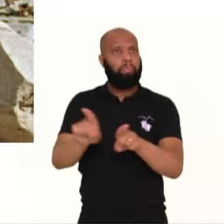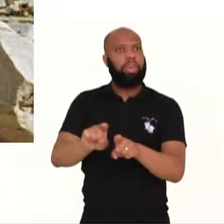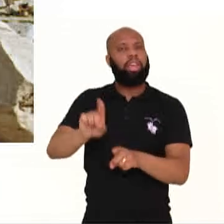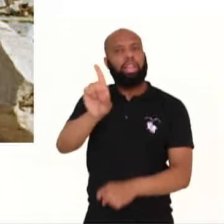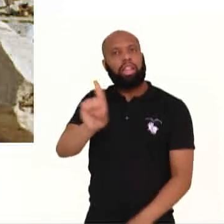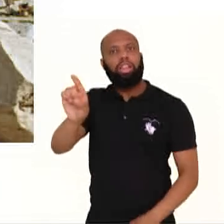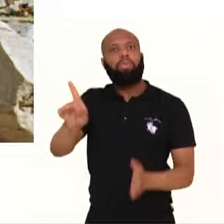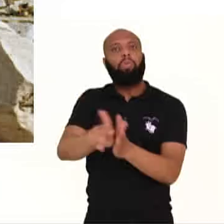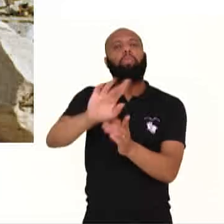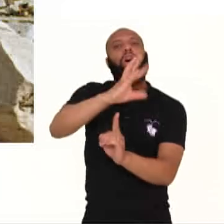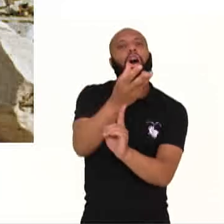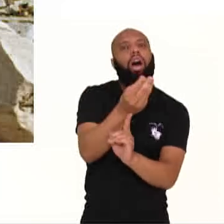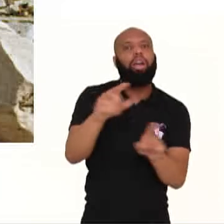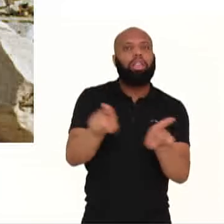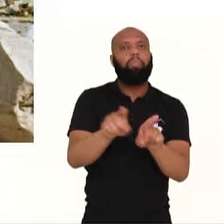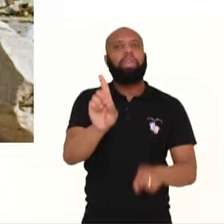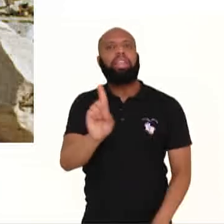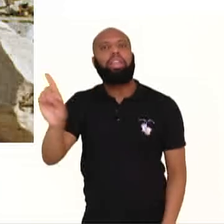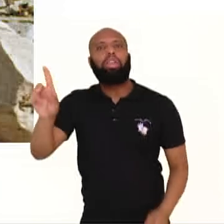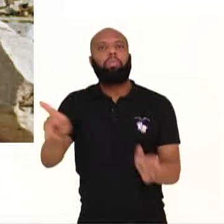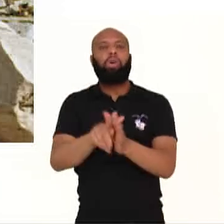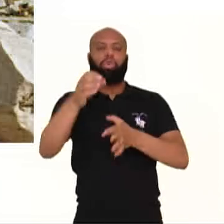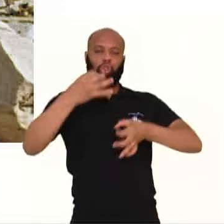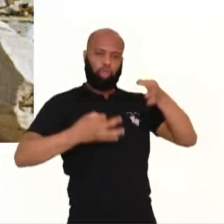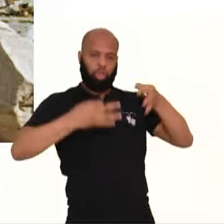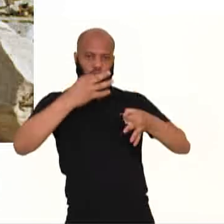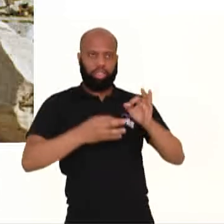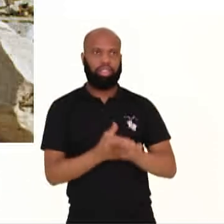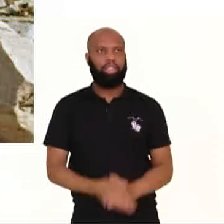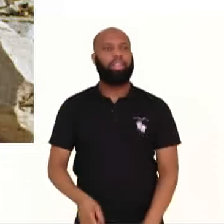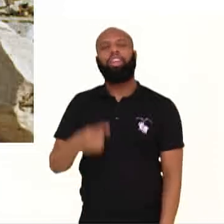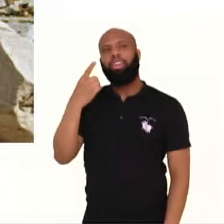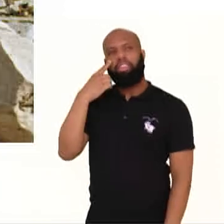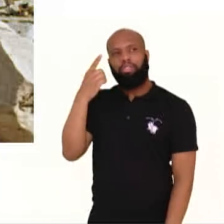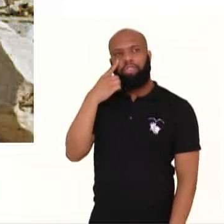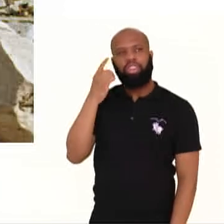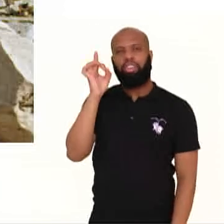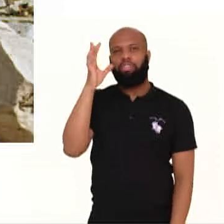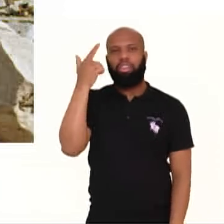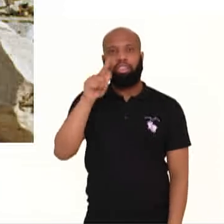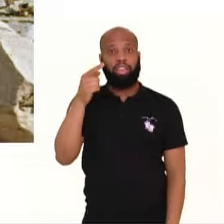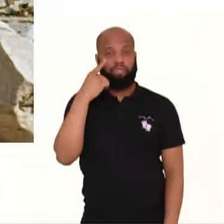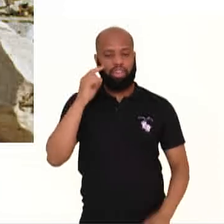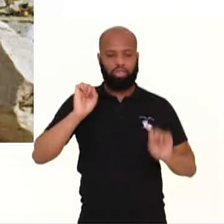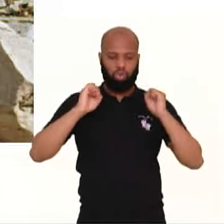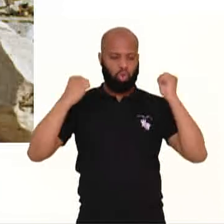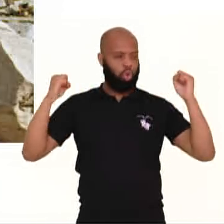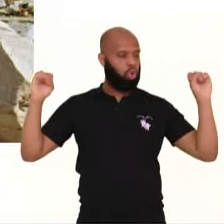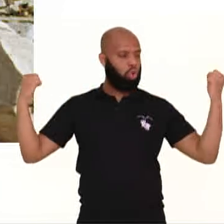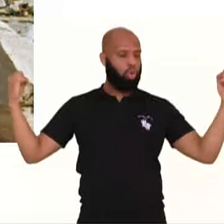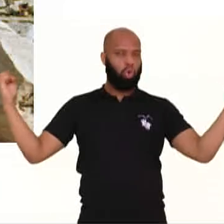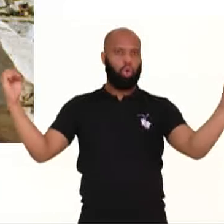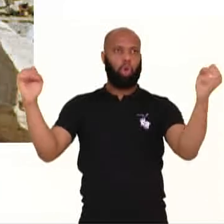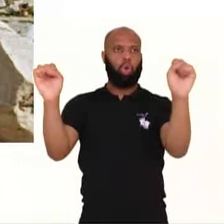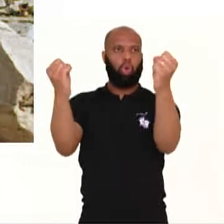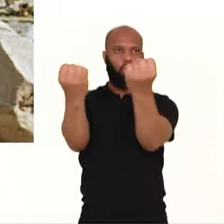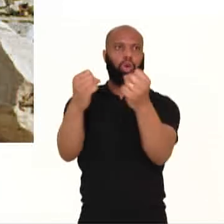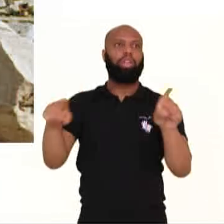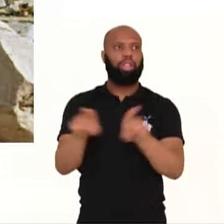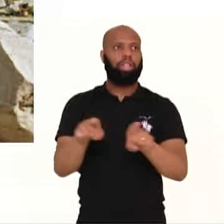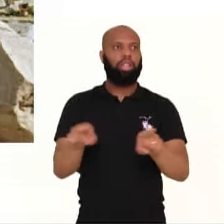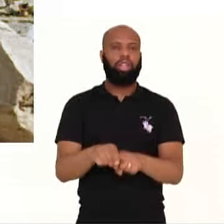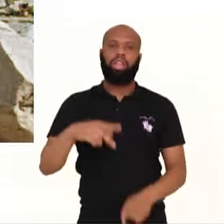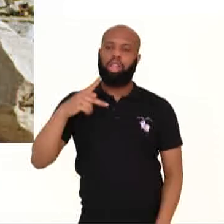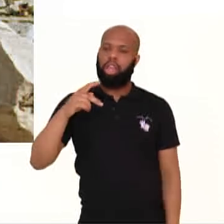da justiça, ok? Ali em volta é bem fácil você ver as colunas, né? Como o professor havia comentado, é no